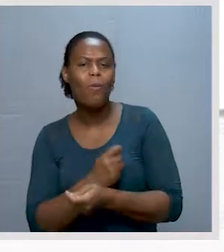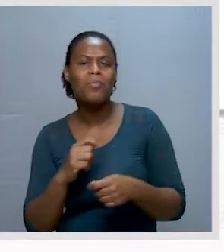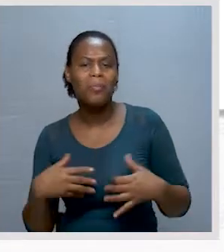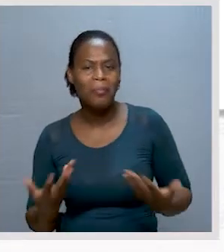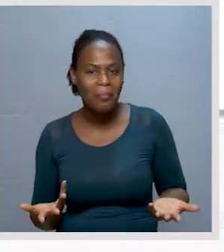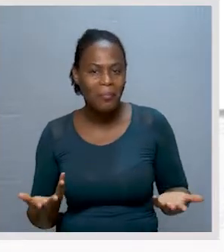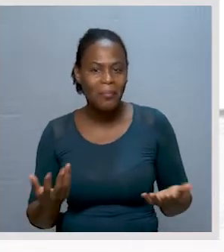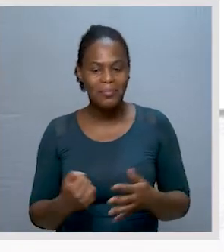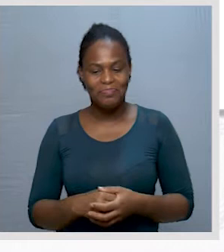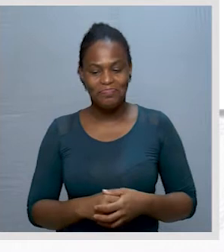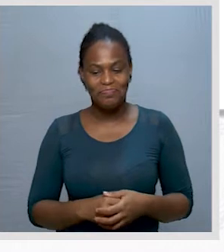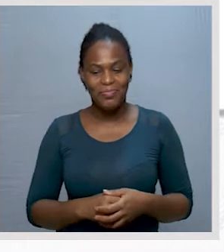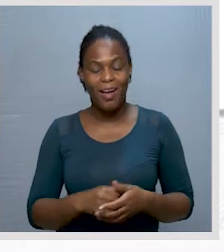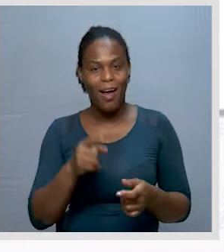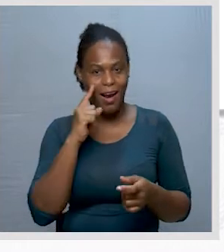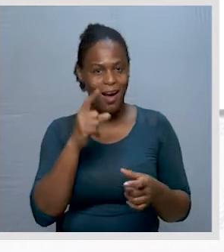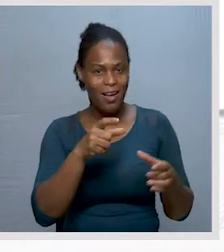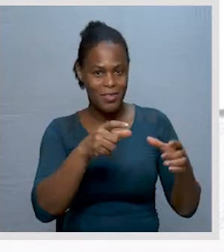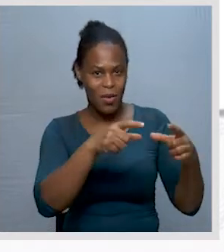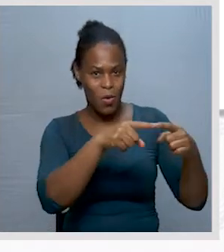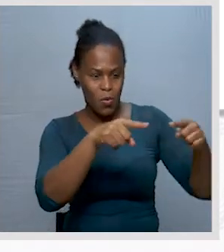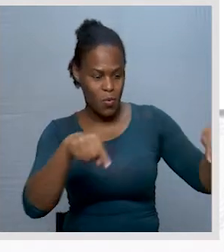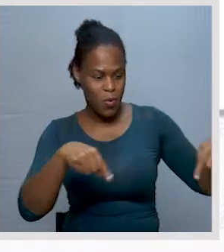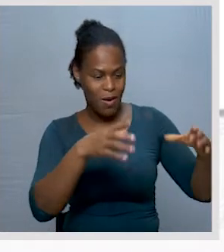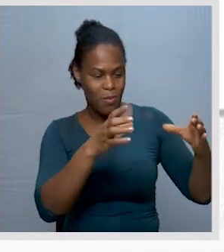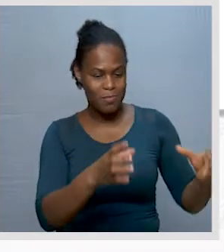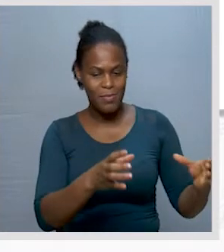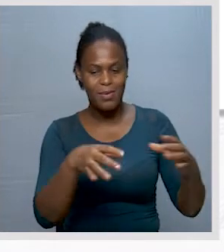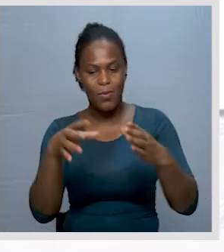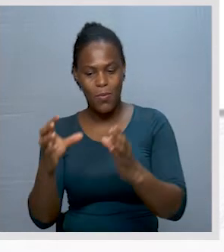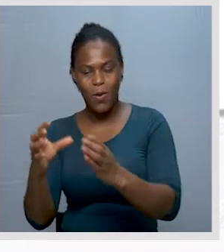temos as 3 paletes com 6 ovos cada